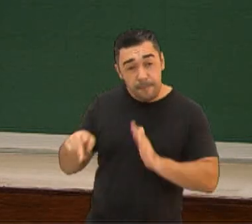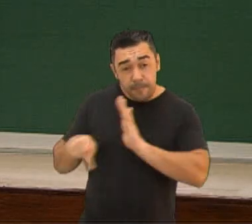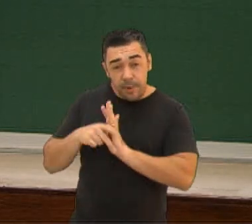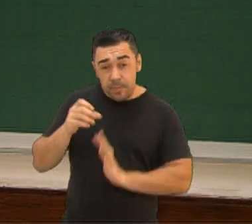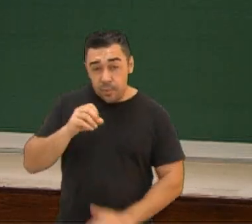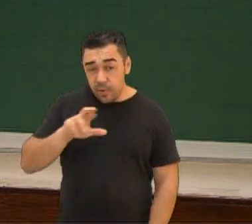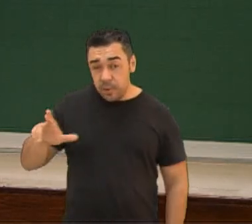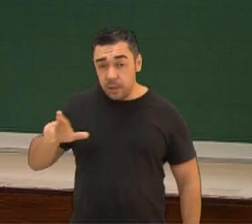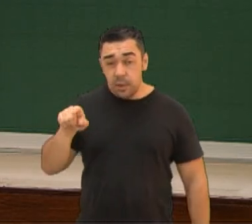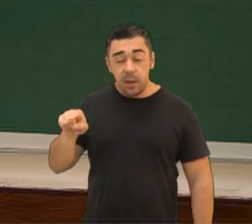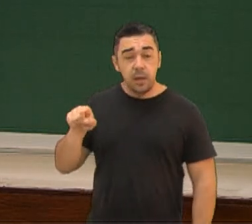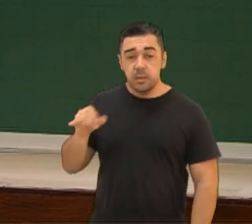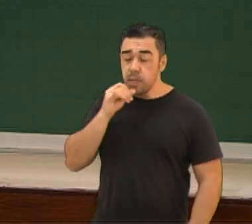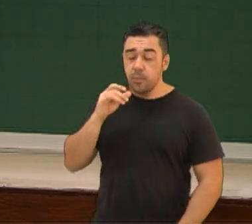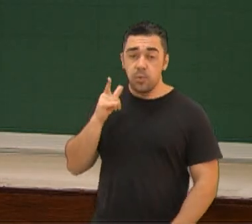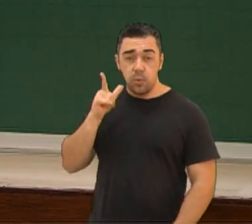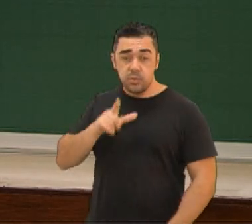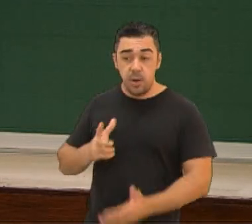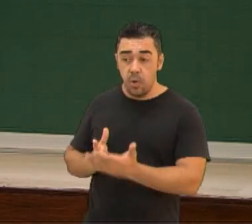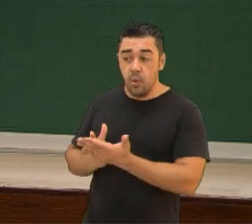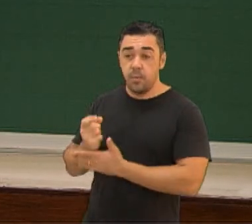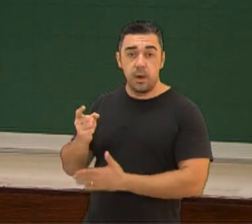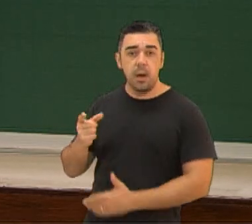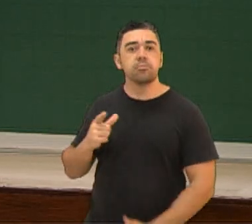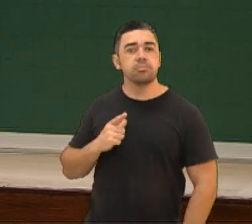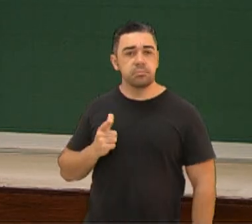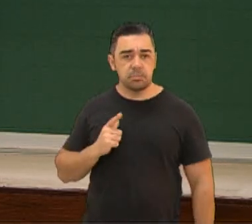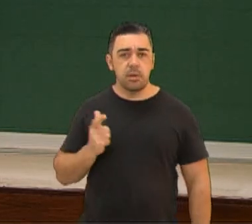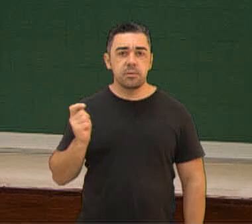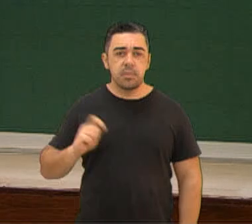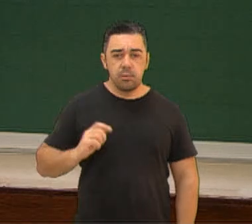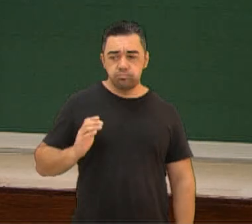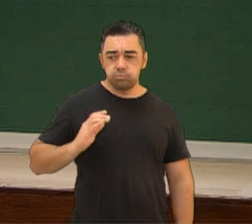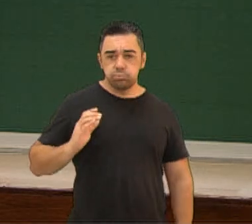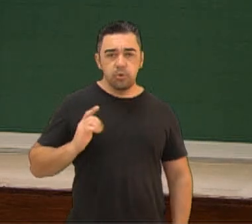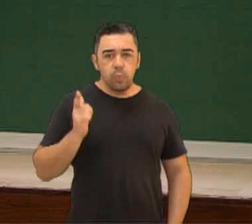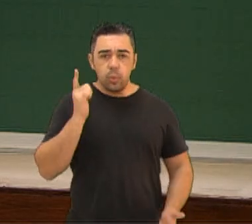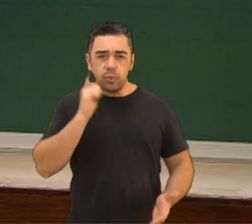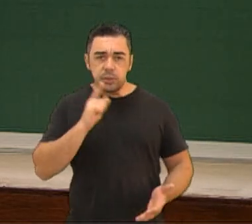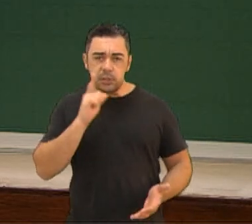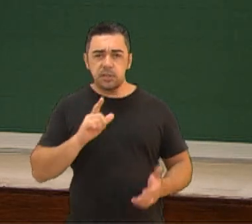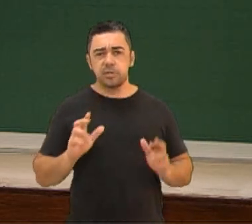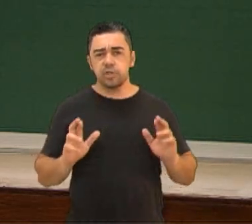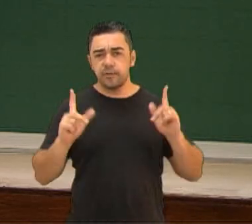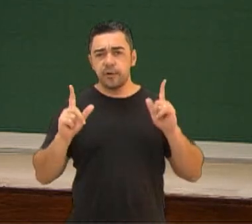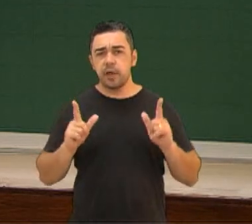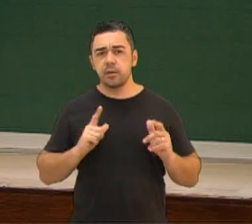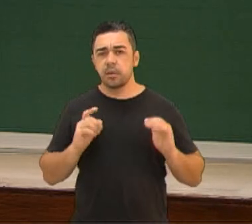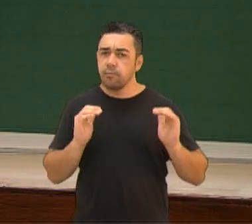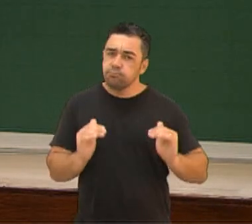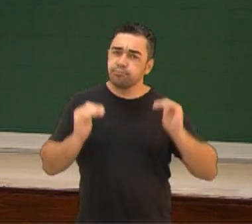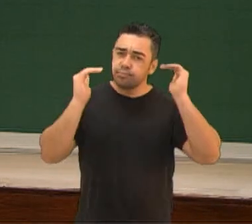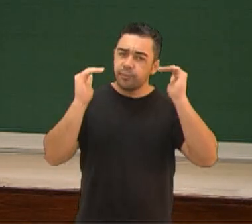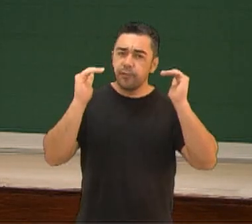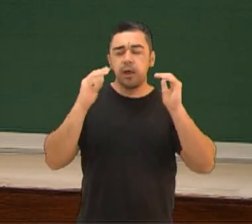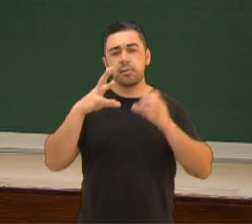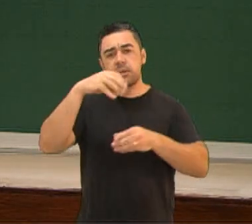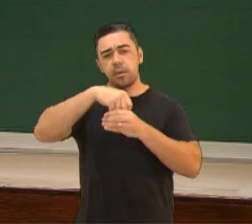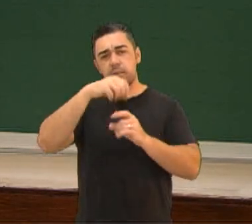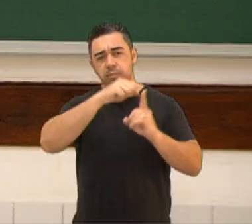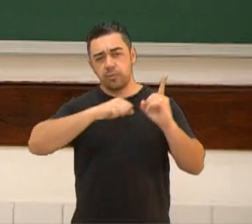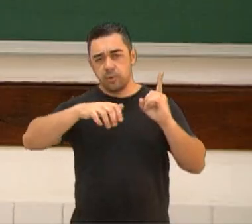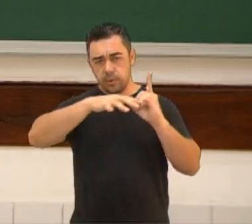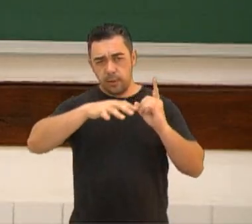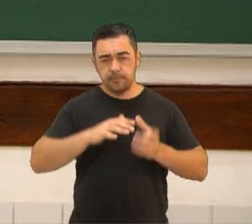que você conseguia ter algo que te dava um privilégio na sociedade,